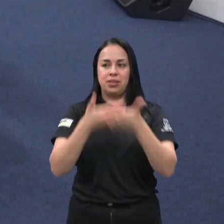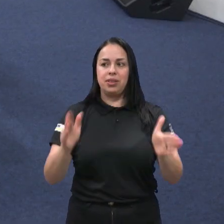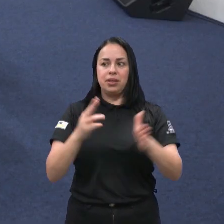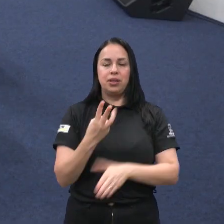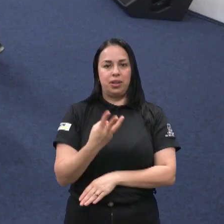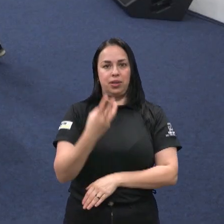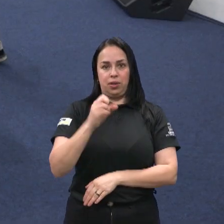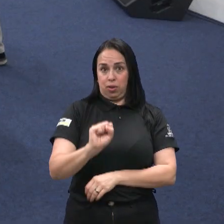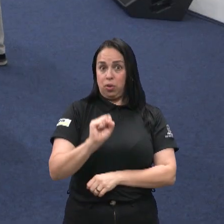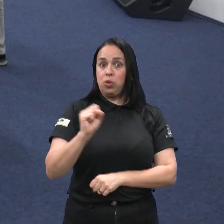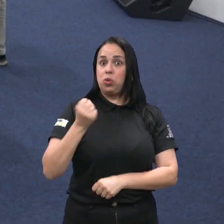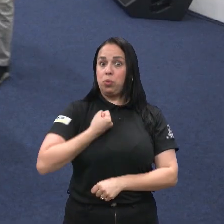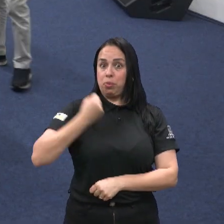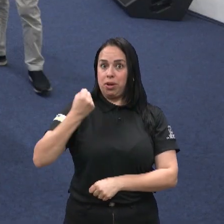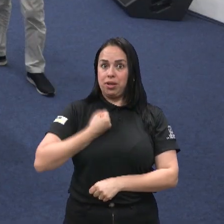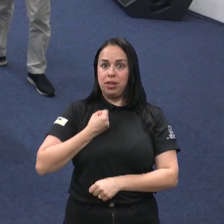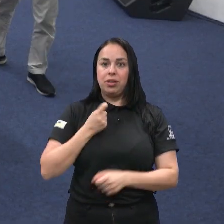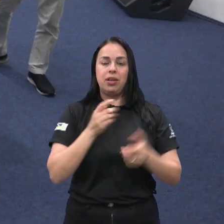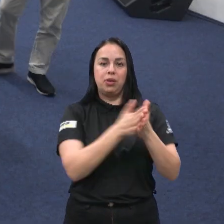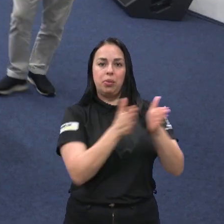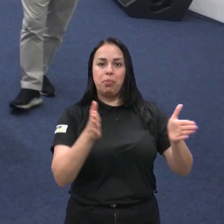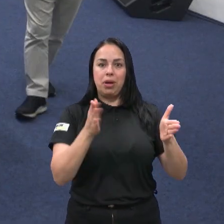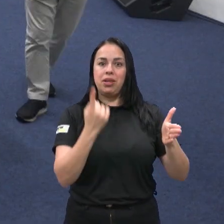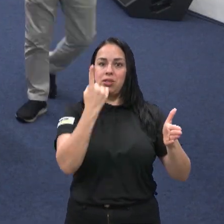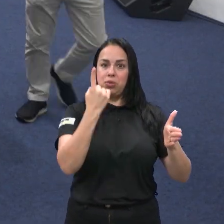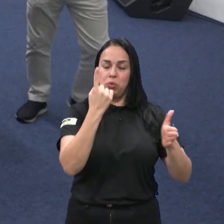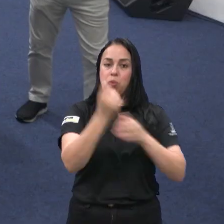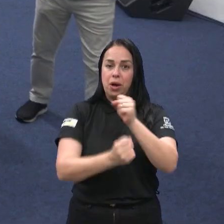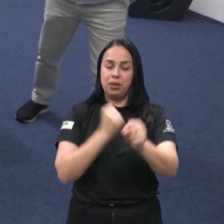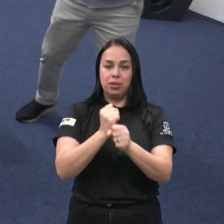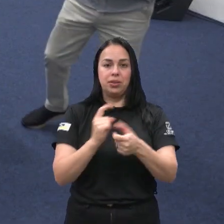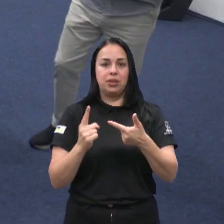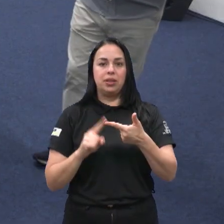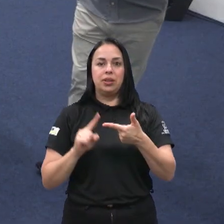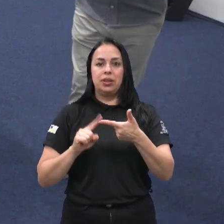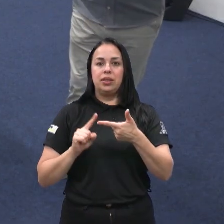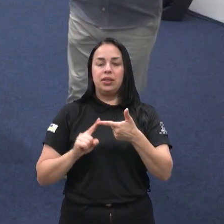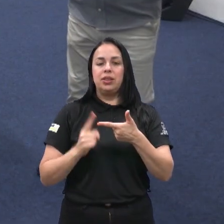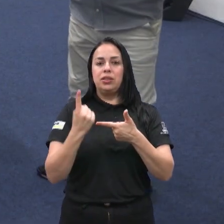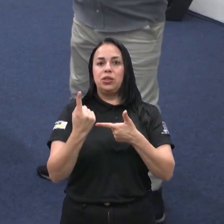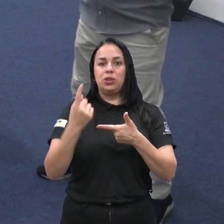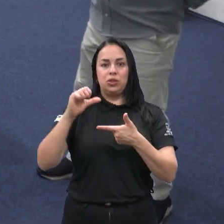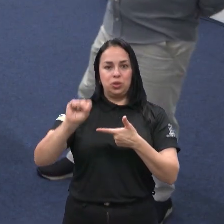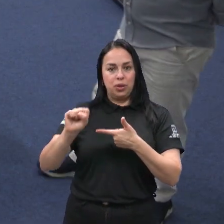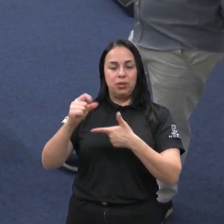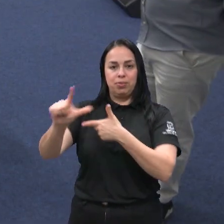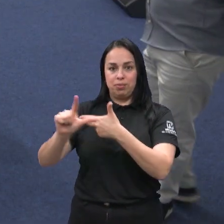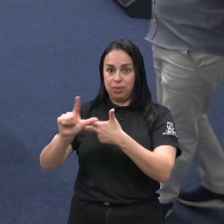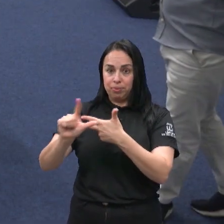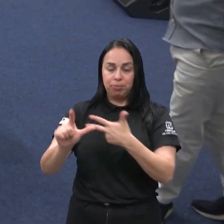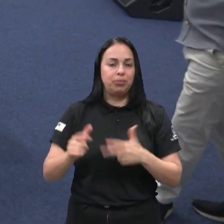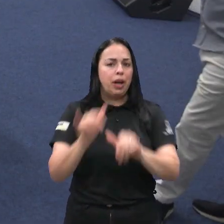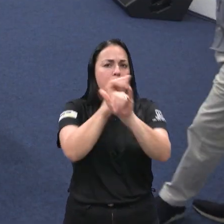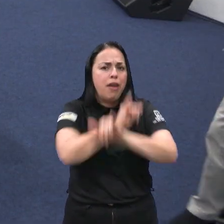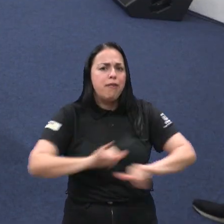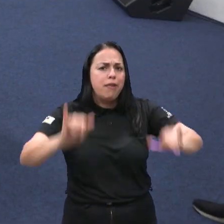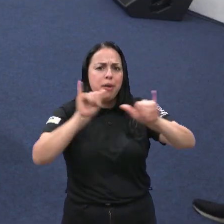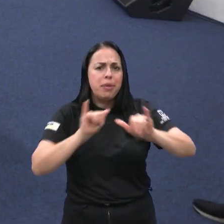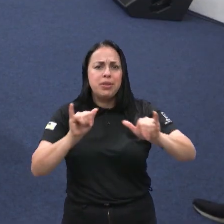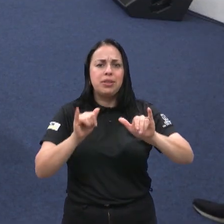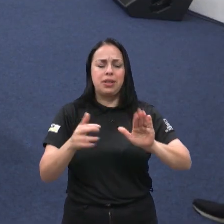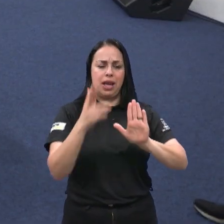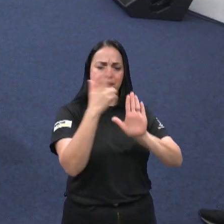sessão ordinária da primeira sessão legislativa da 19ª legislatura. Informa a todos os presentes que nos